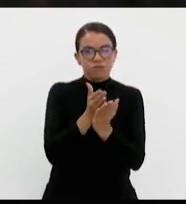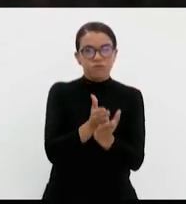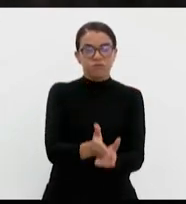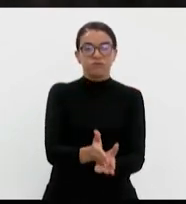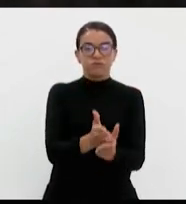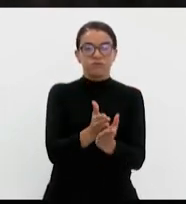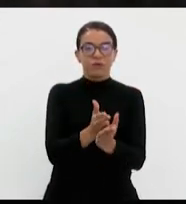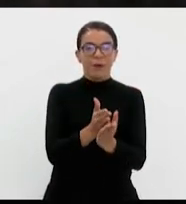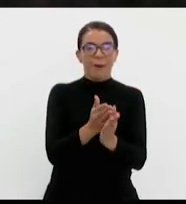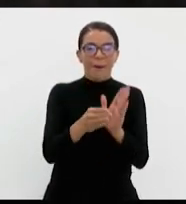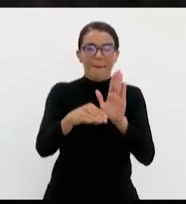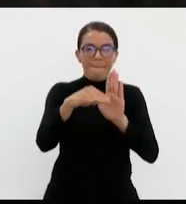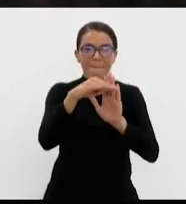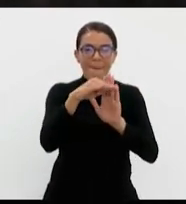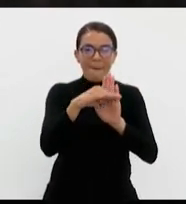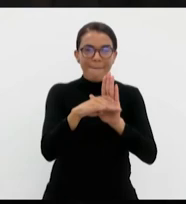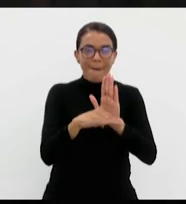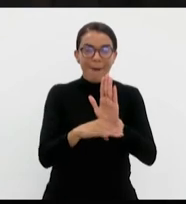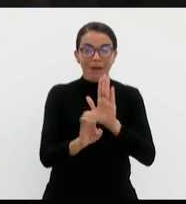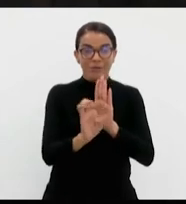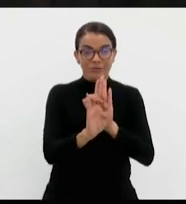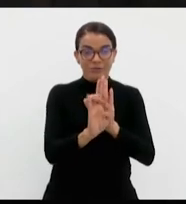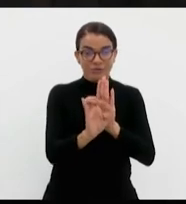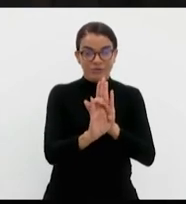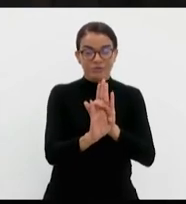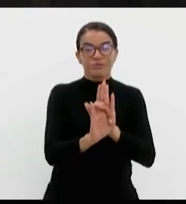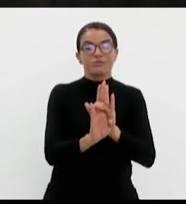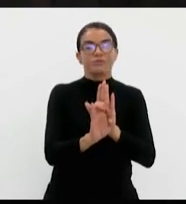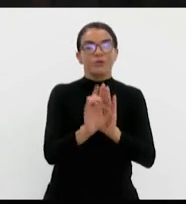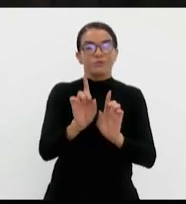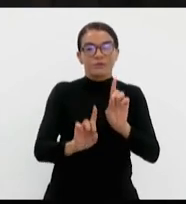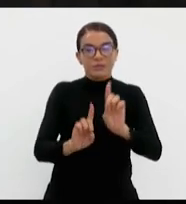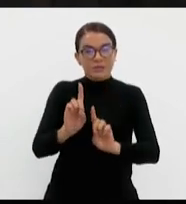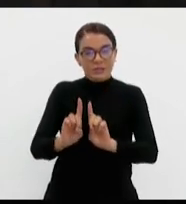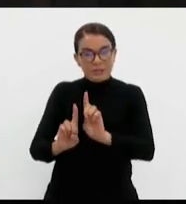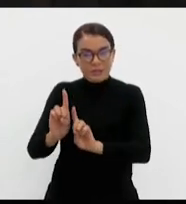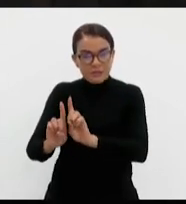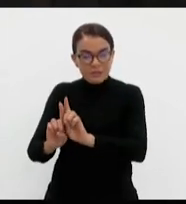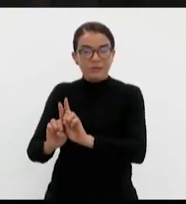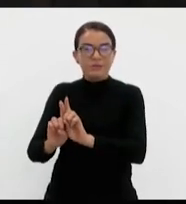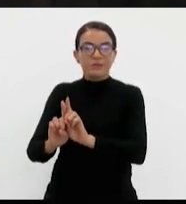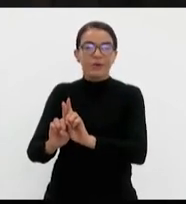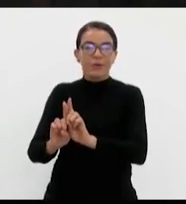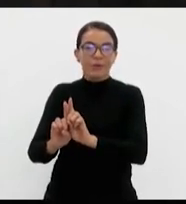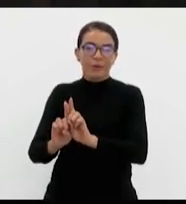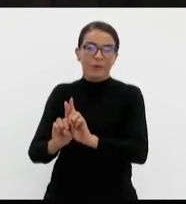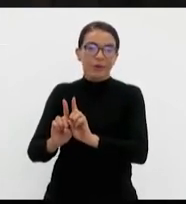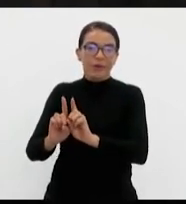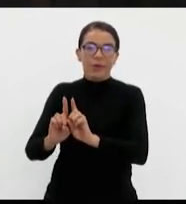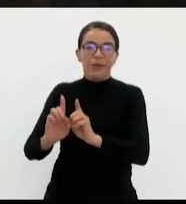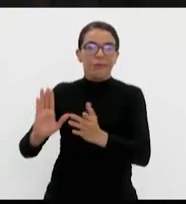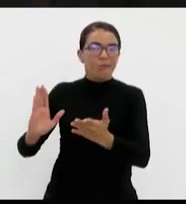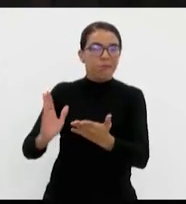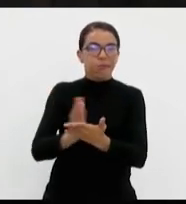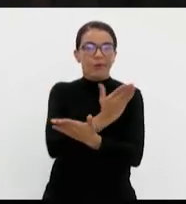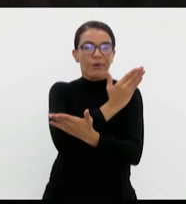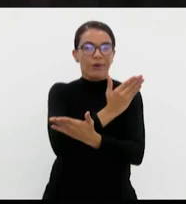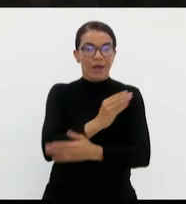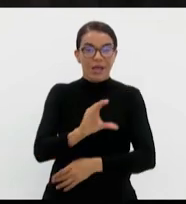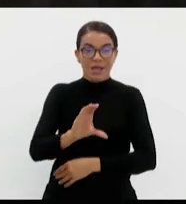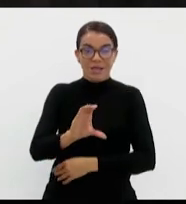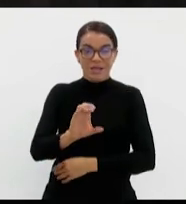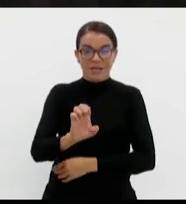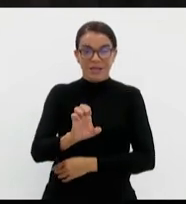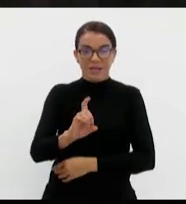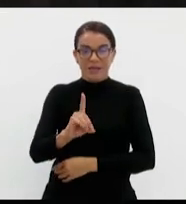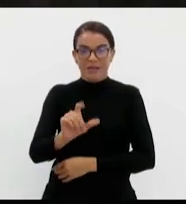as exigências do edital de licitação, que tirou da mão da SEDAI